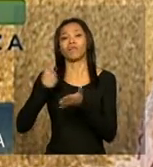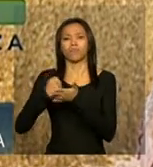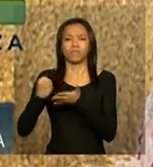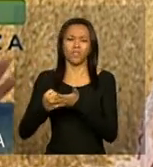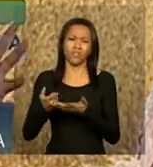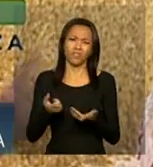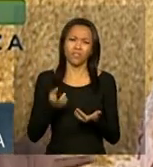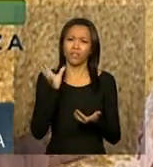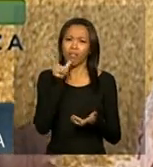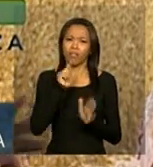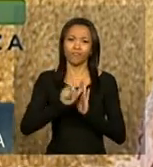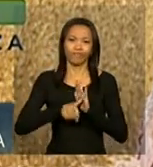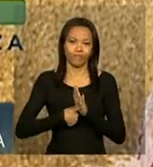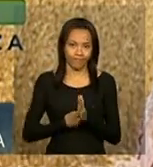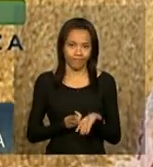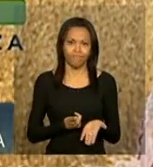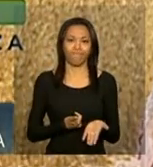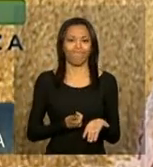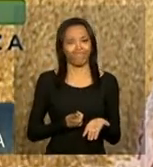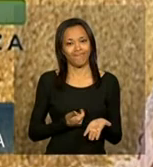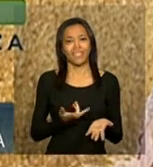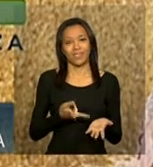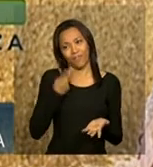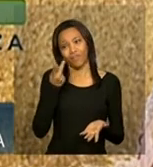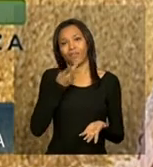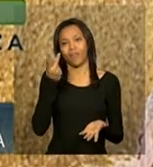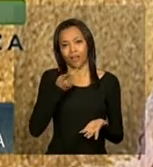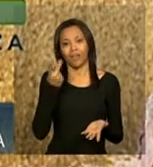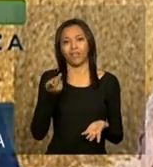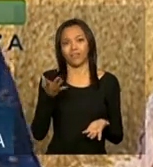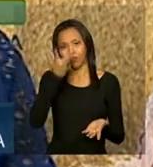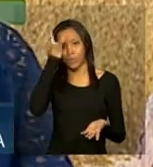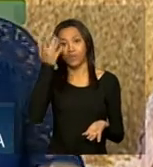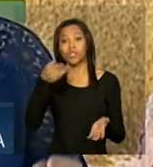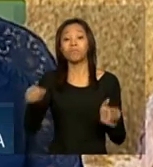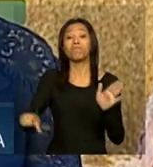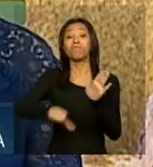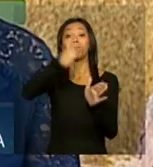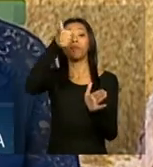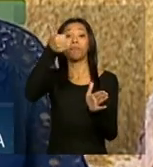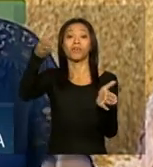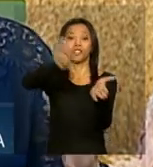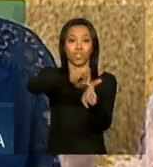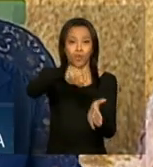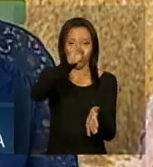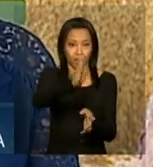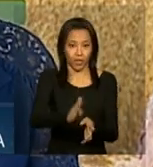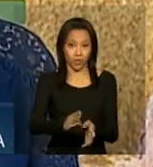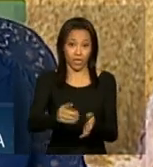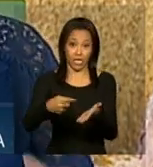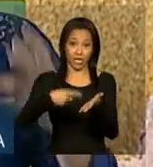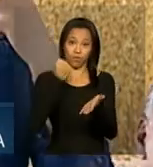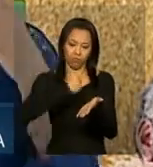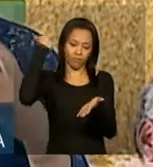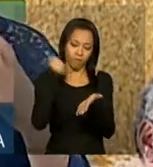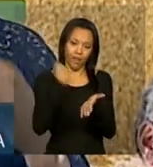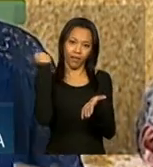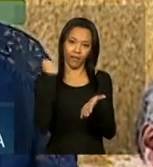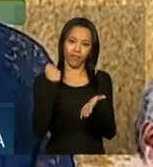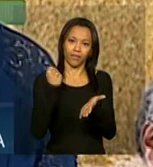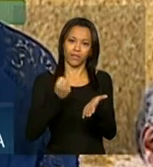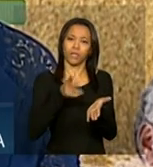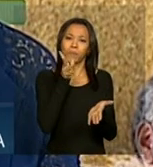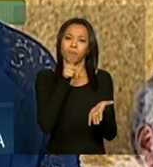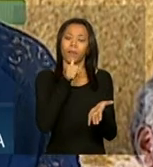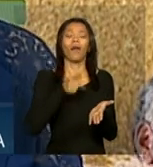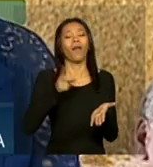ibérica, sem falar mal dos nossos colonizadores, mas esse negócio do selo e do carimbo é típico da